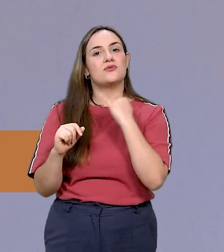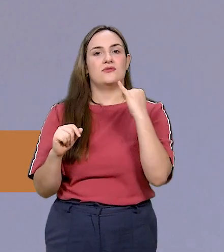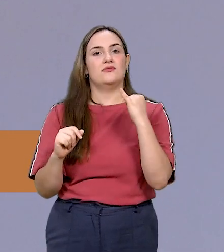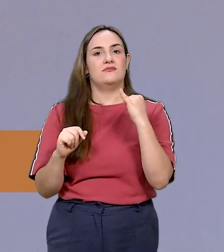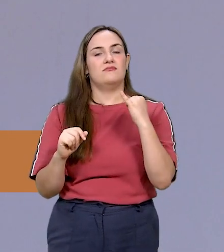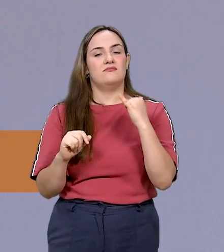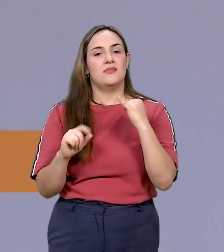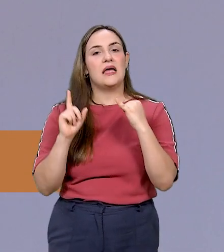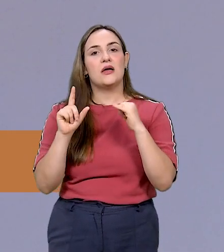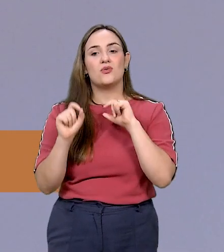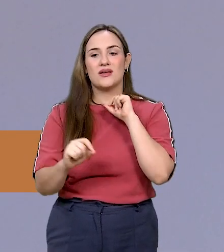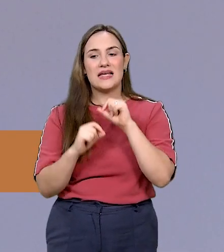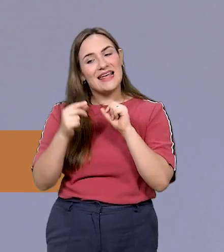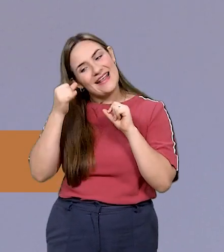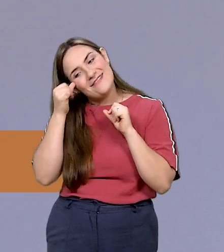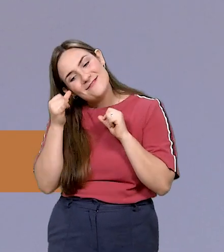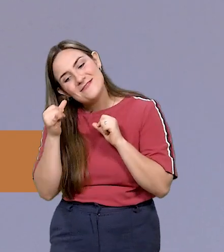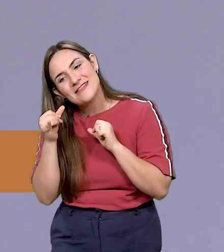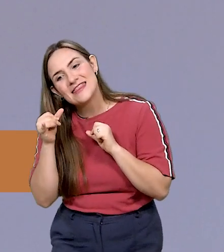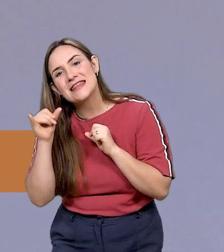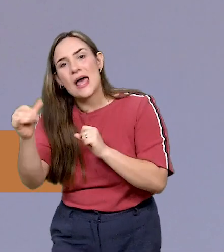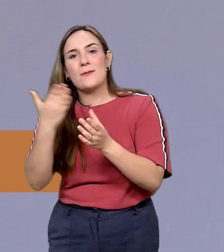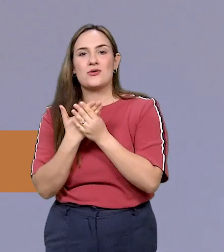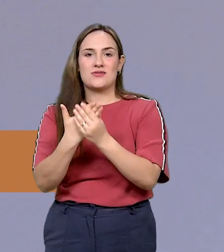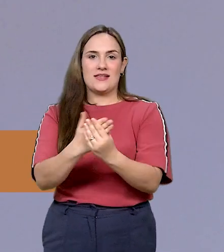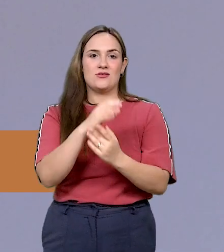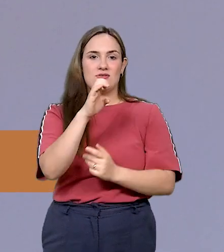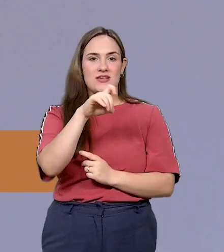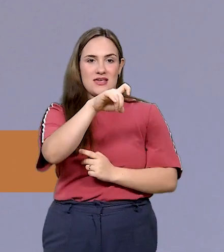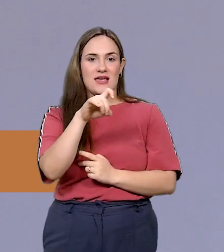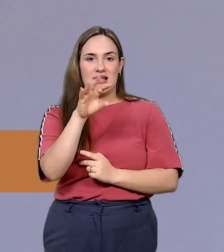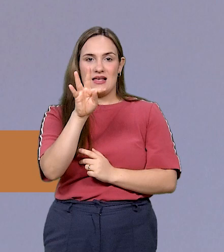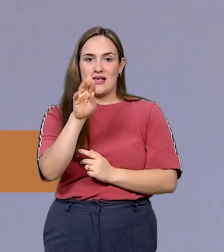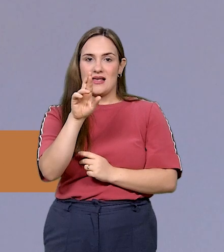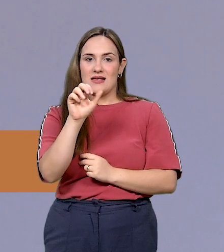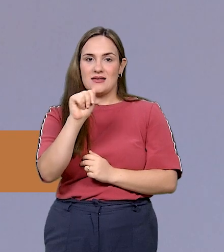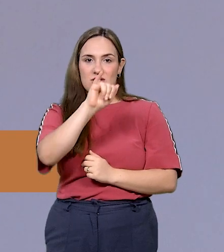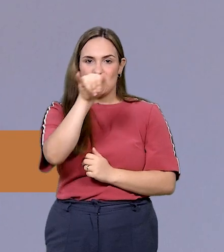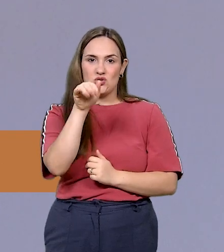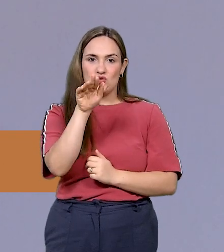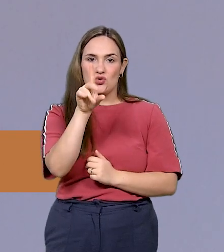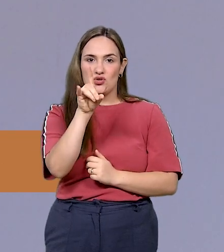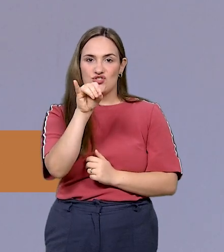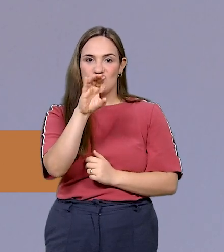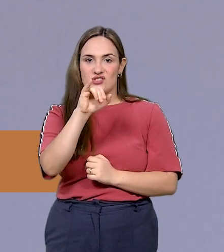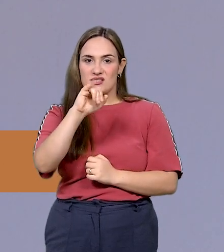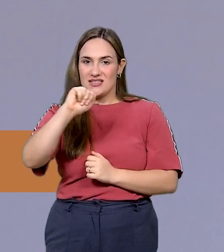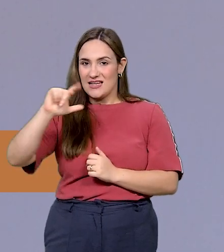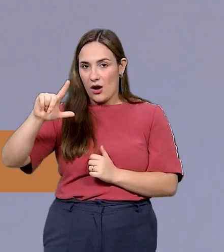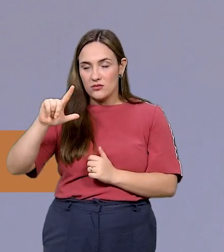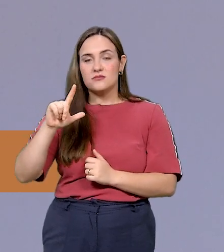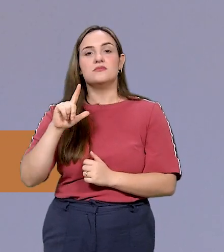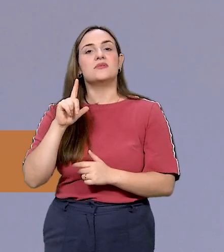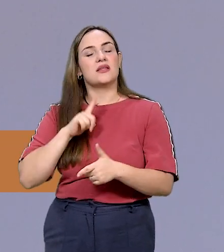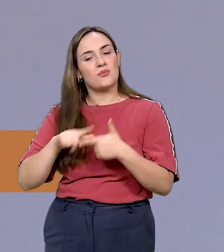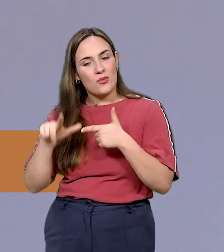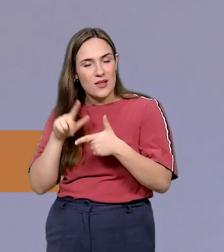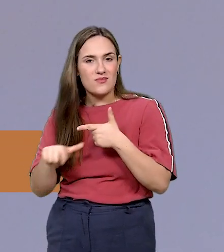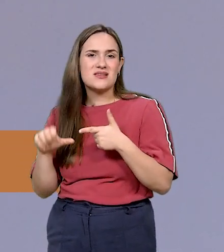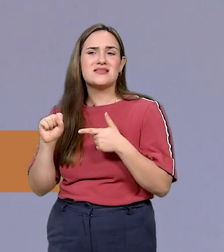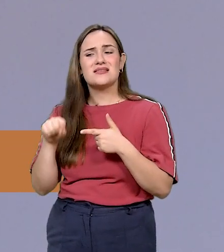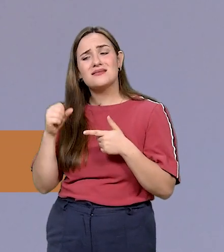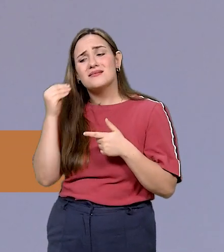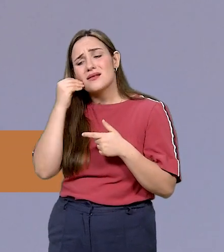que é extrajudicial. Nós temos que buscar solucionar essas questões que são trazidas de uma